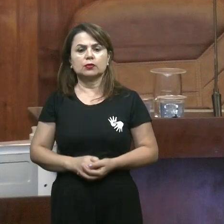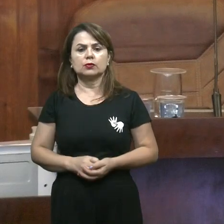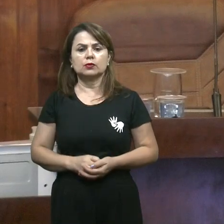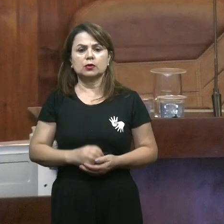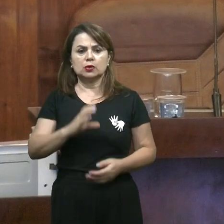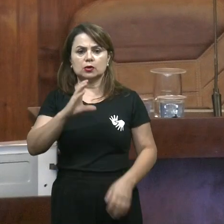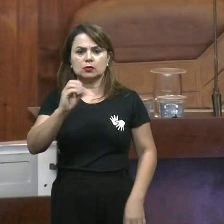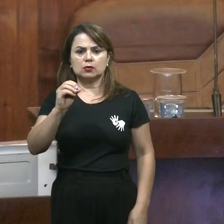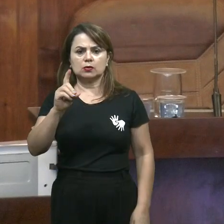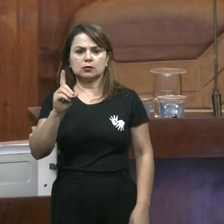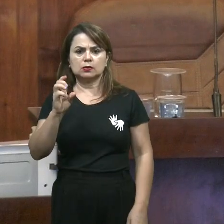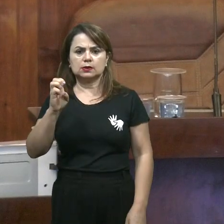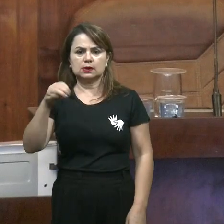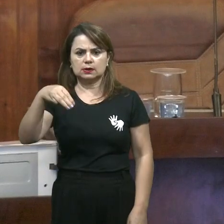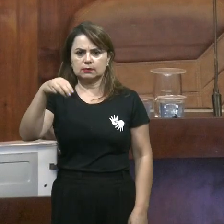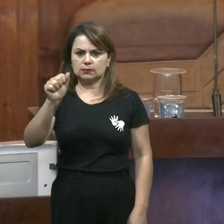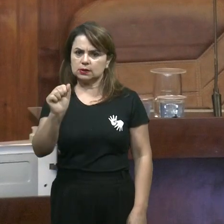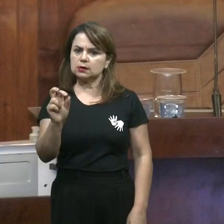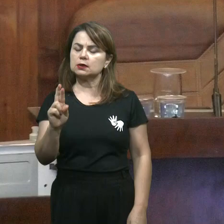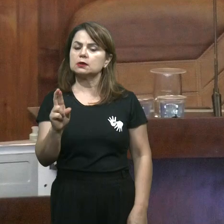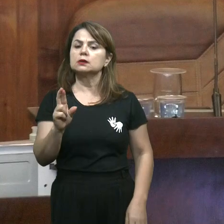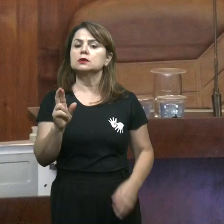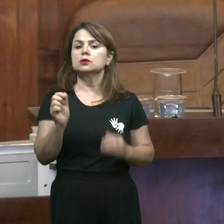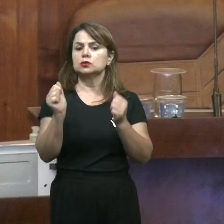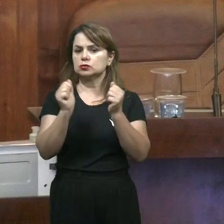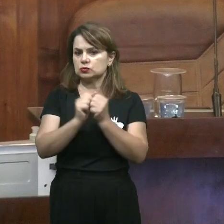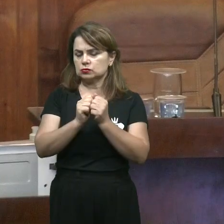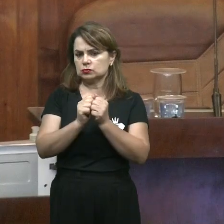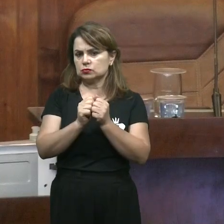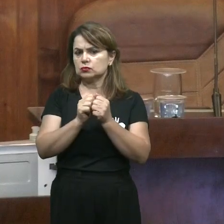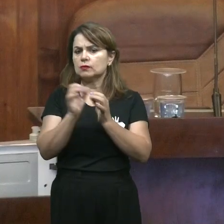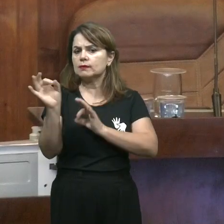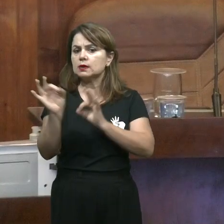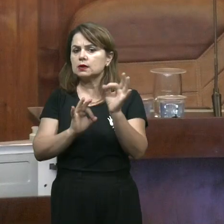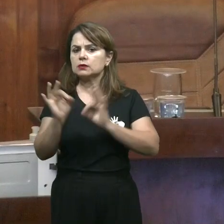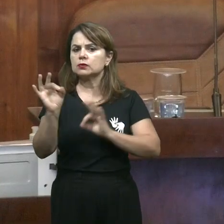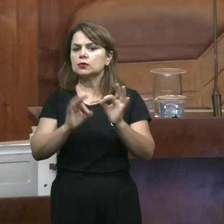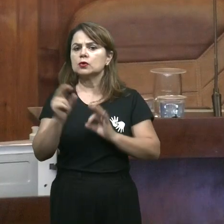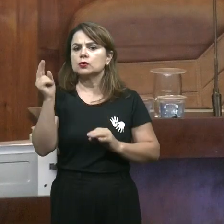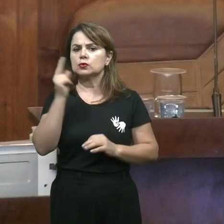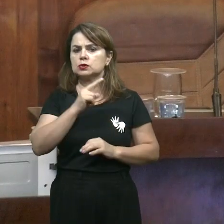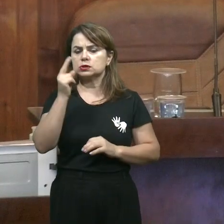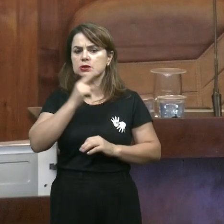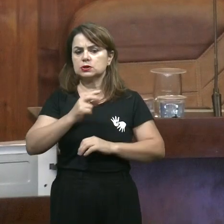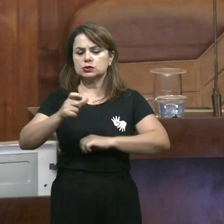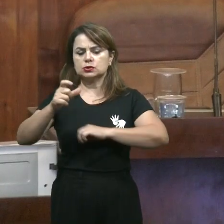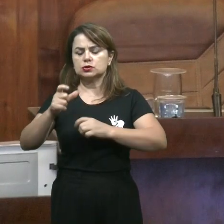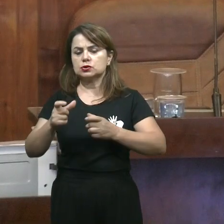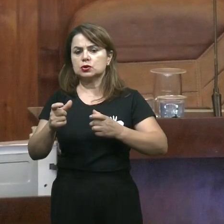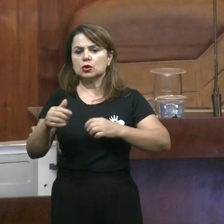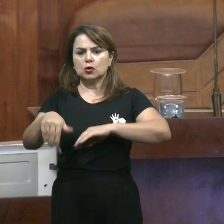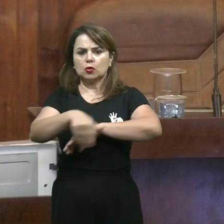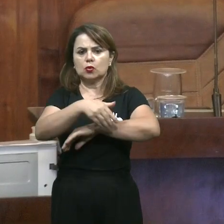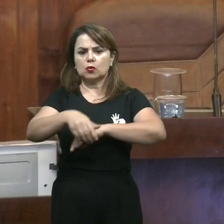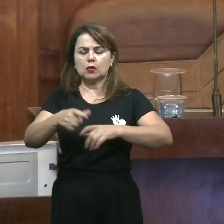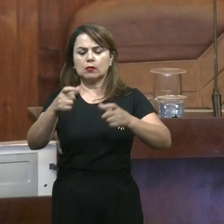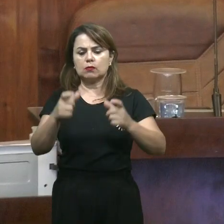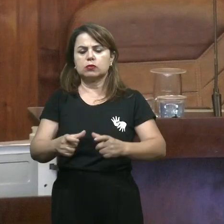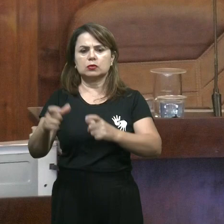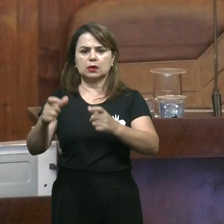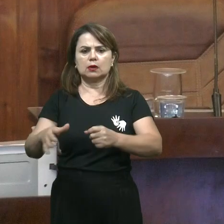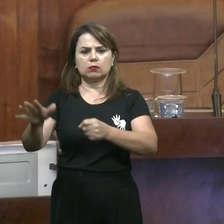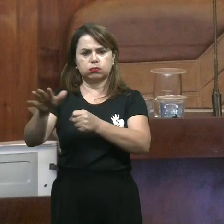Codemar, informar a possibilidade de se realizar em caráter de urgência a operação tapa-buraco na Avenida Tomé de Souza,